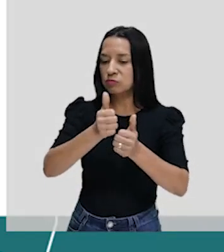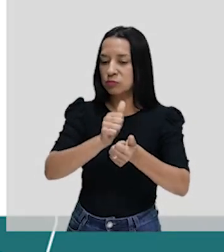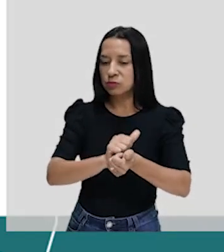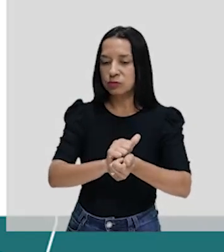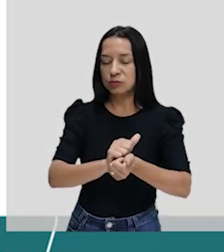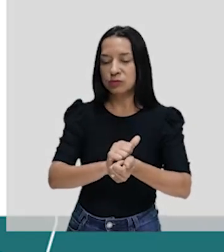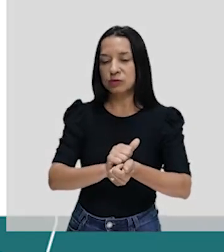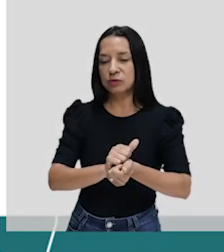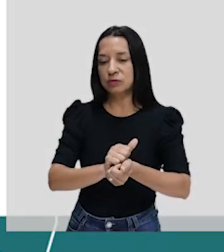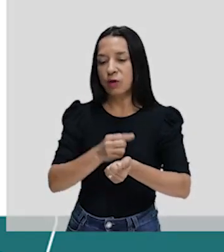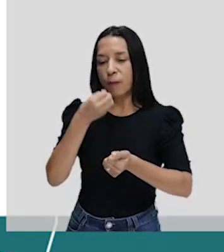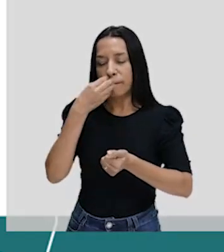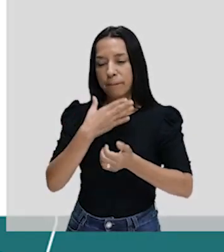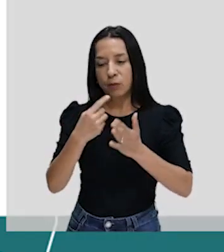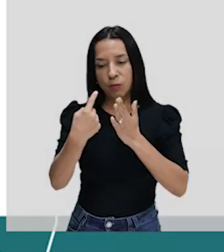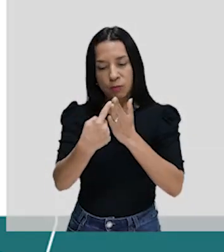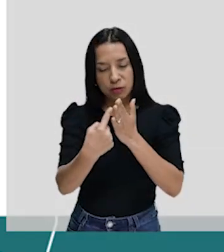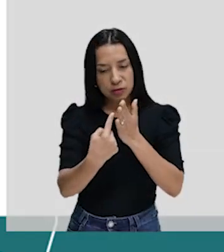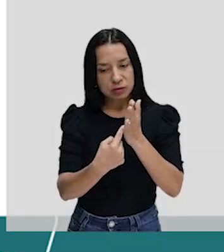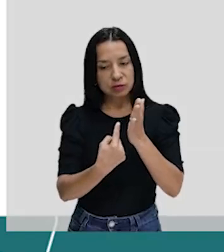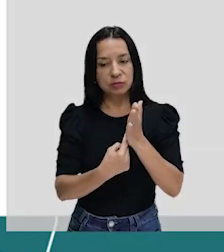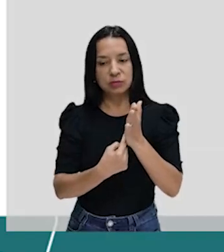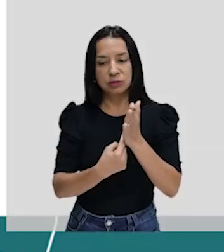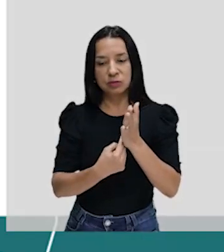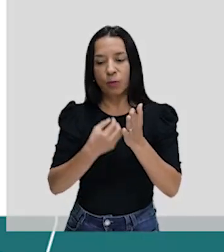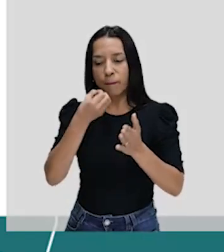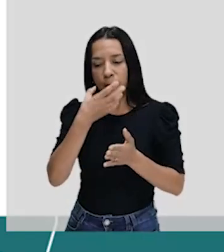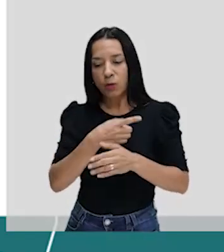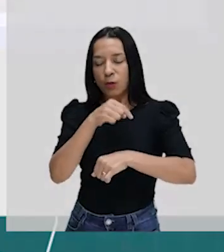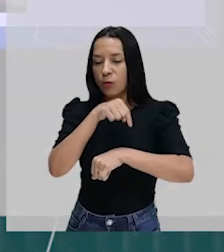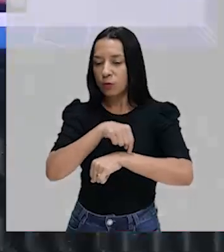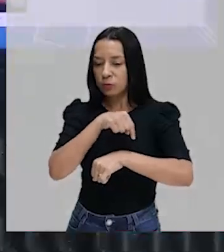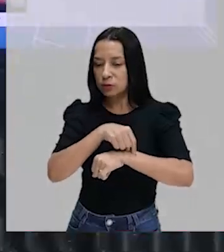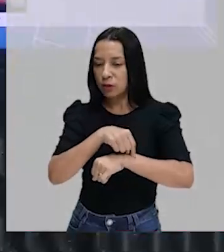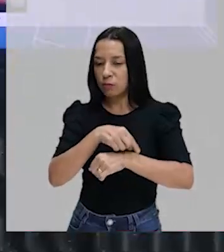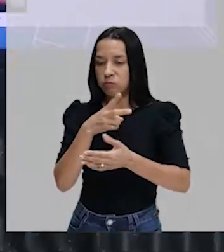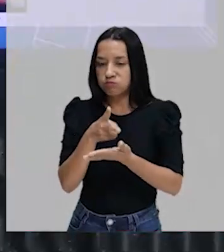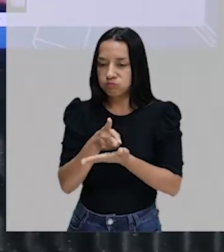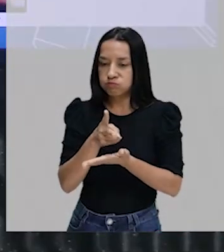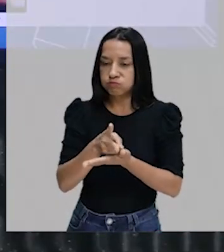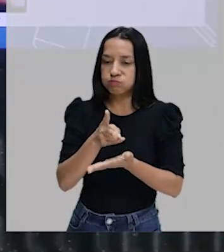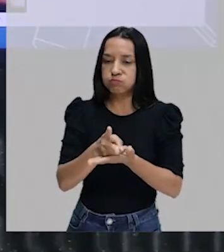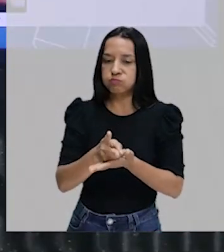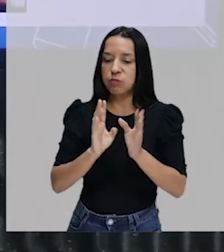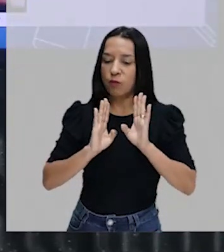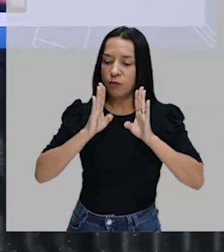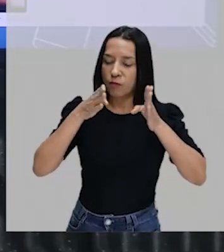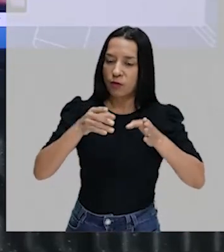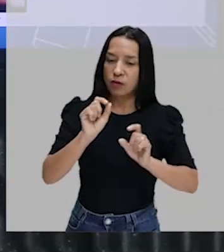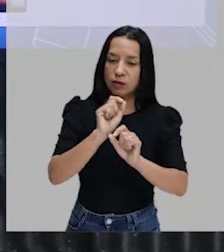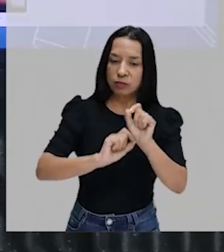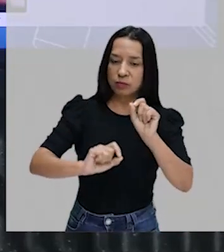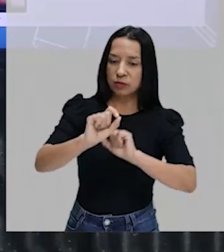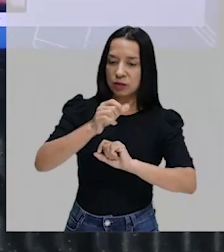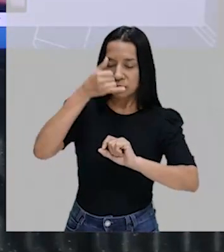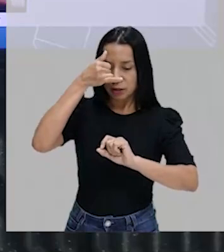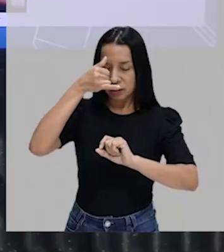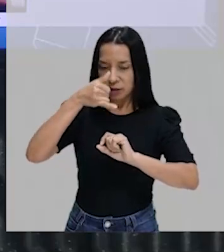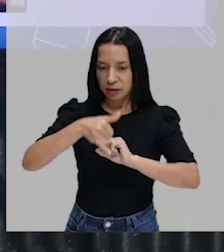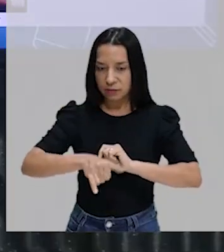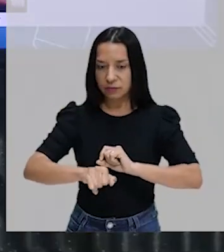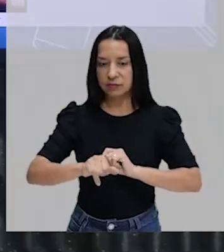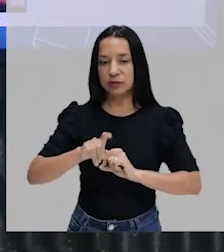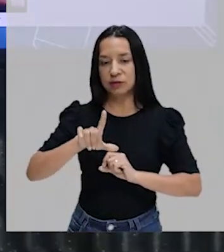bom planejamento, uma boa periodização, ela visa isso aqui, ó, prevenir lesões que